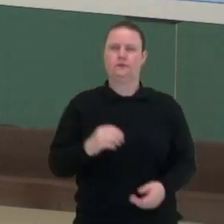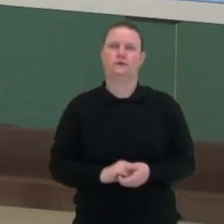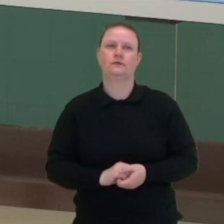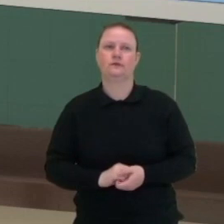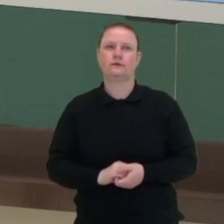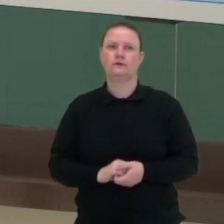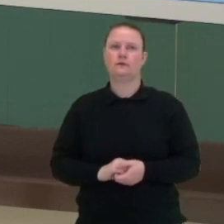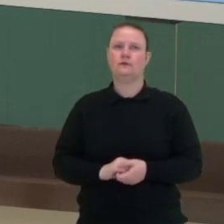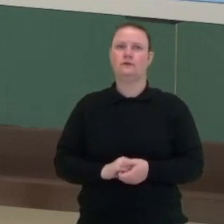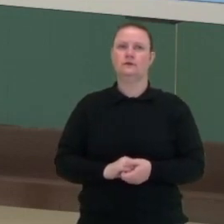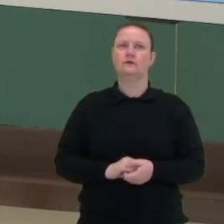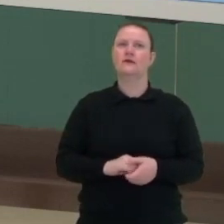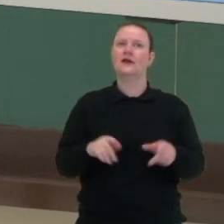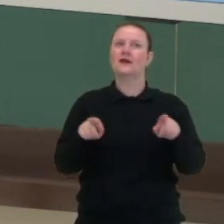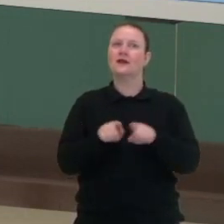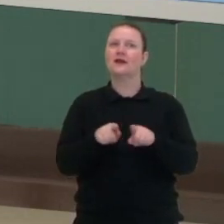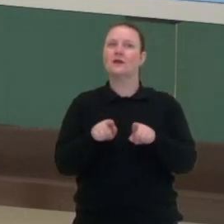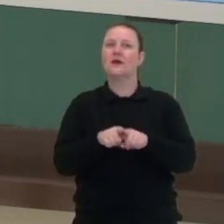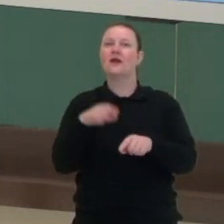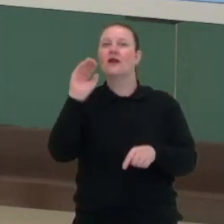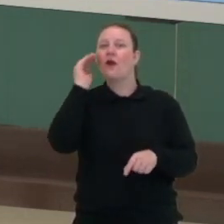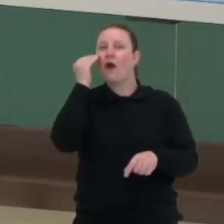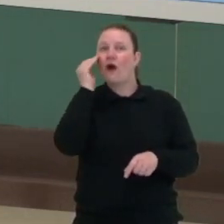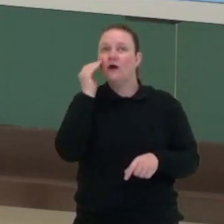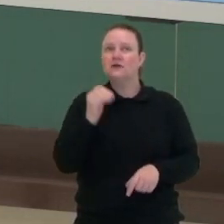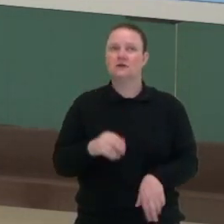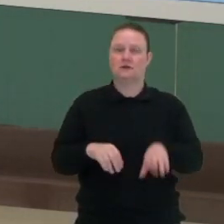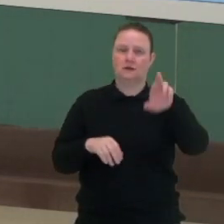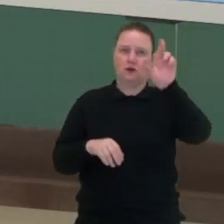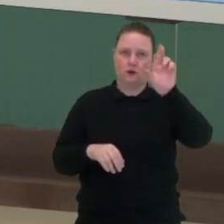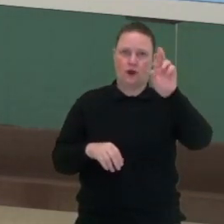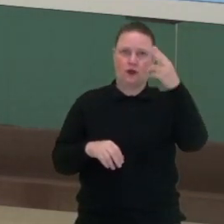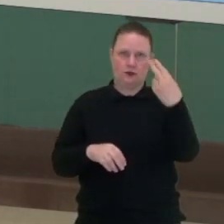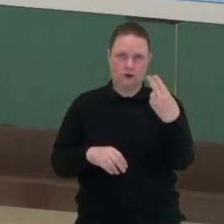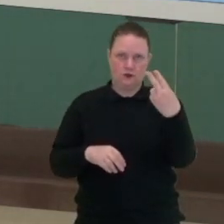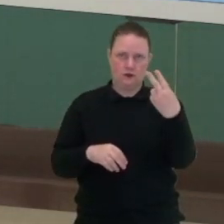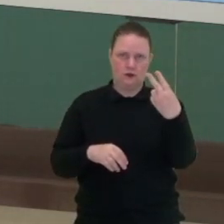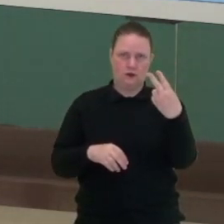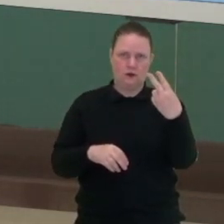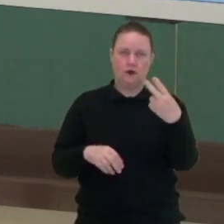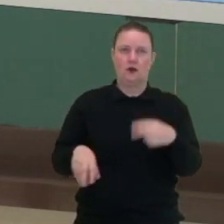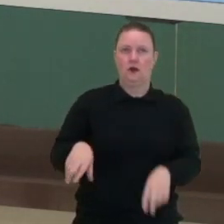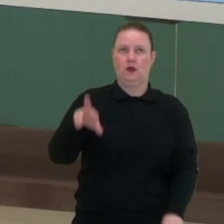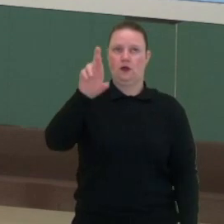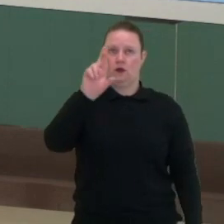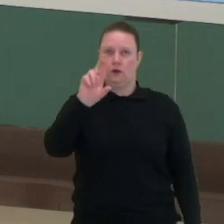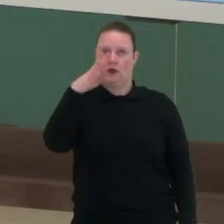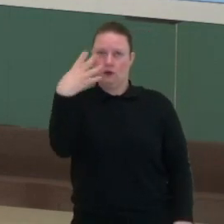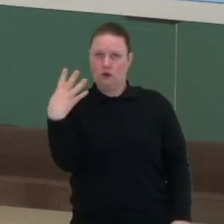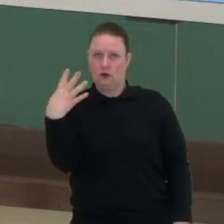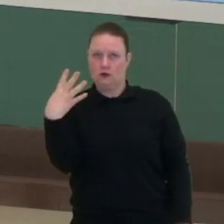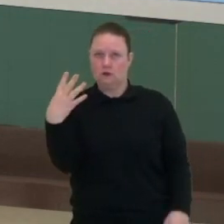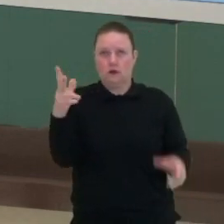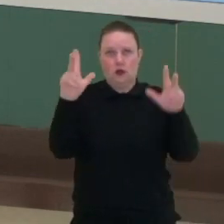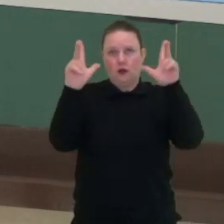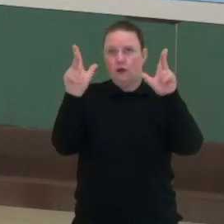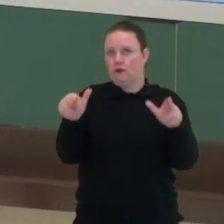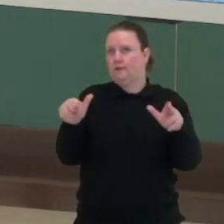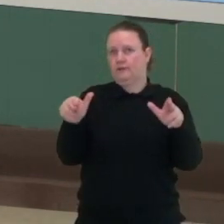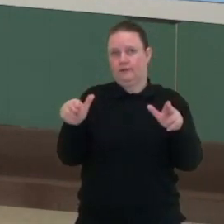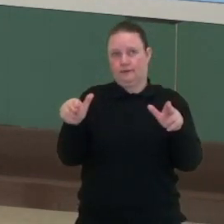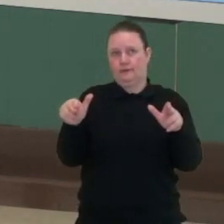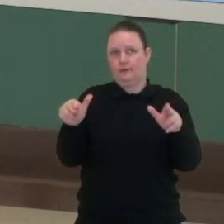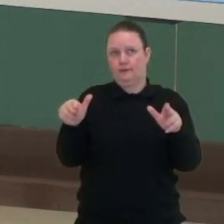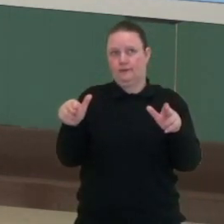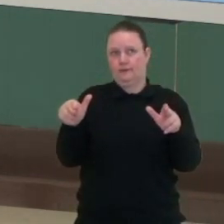eles estão circulados em rosa. Eles também possuem as mesmas unidades. Então, o